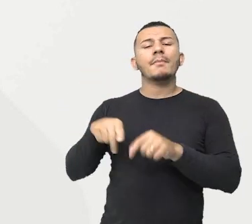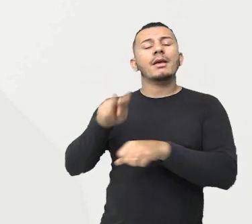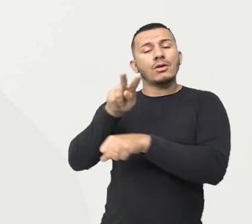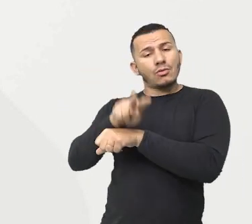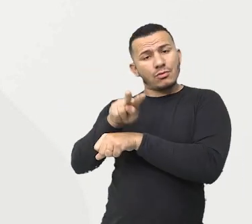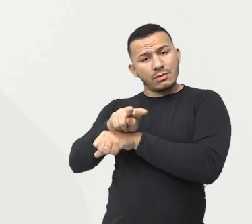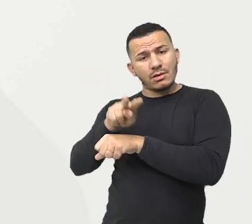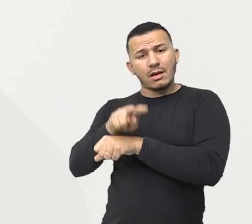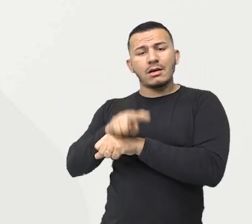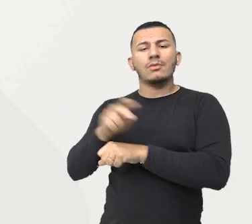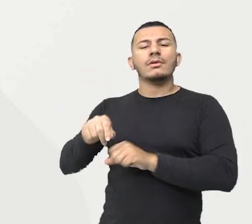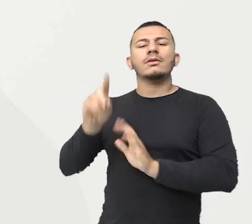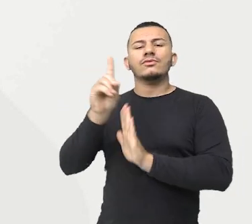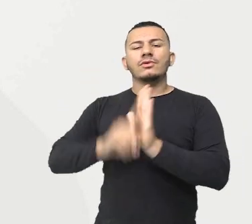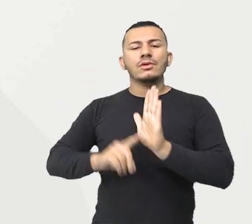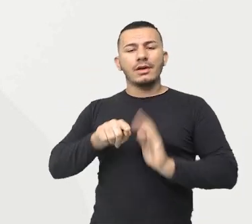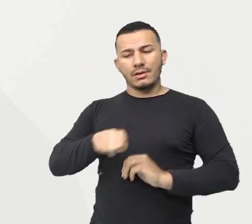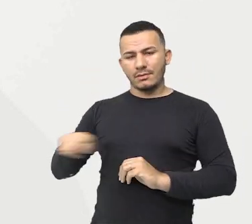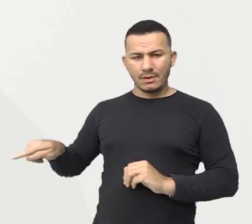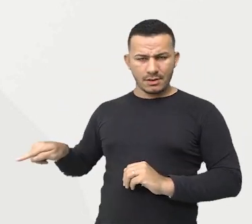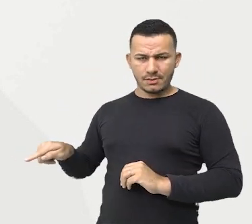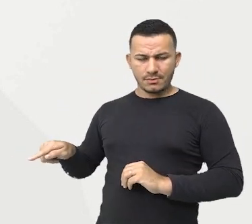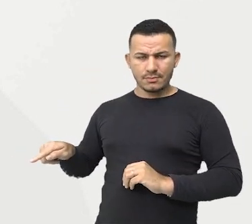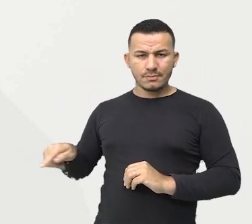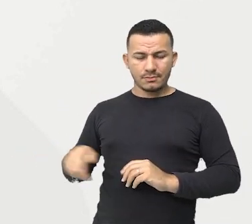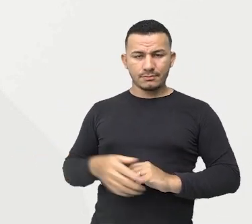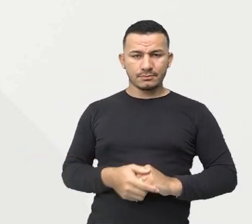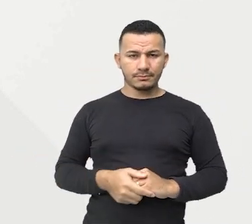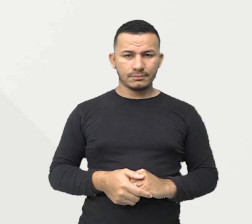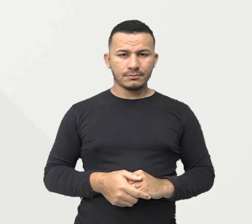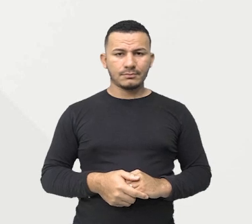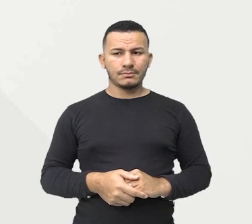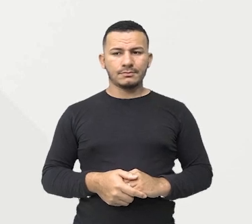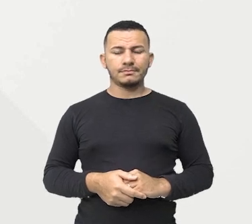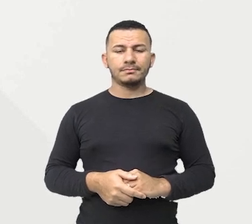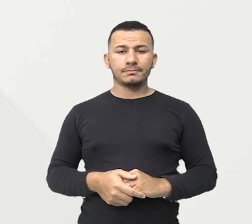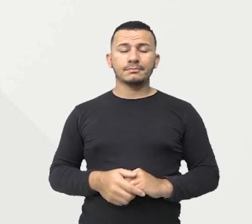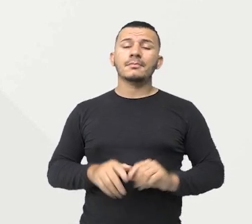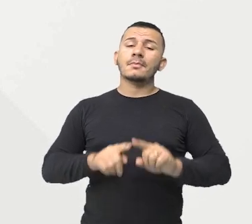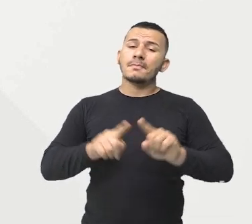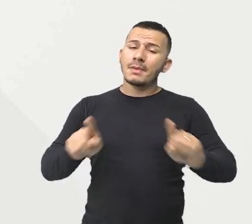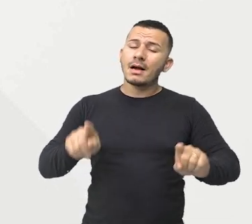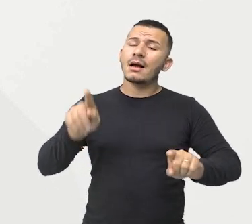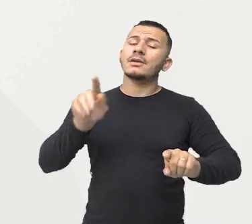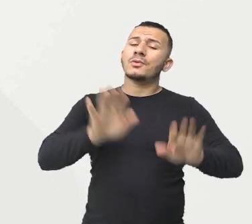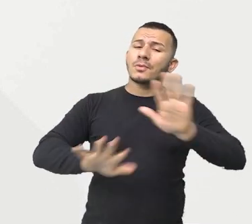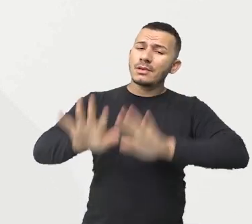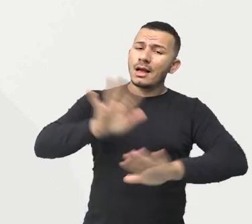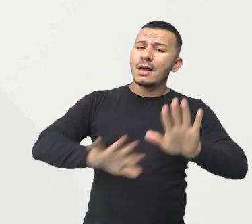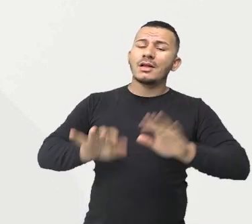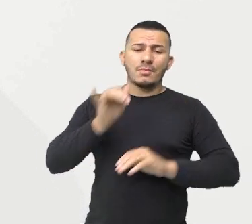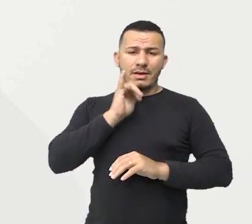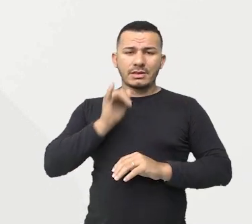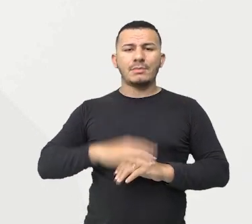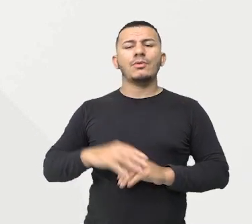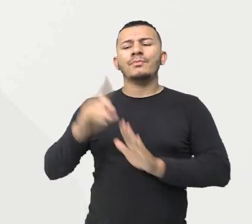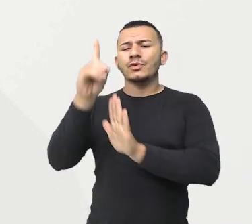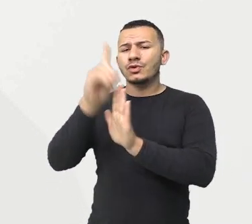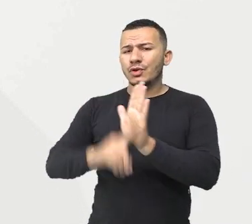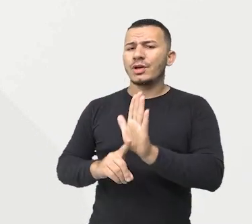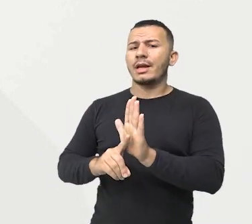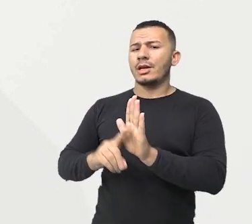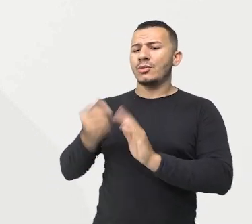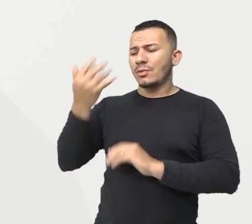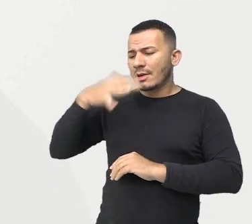crianças. Mas é, às vezes, perigoso, porque tem pessoas que acham que preservar e defender e proteger as crianças